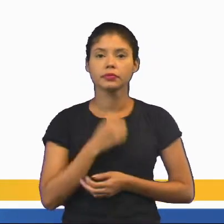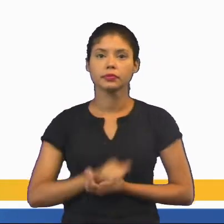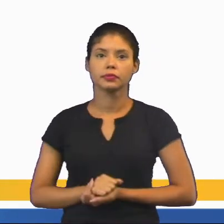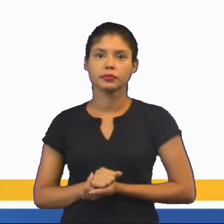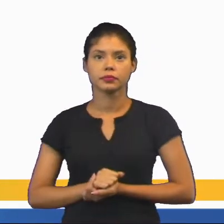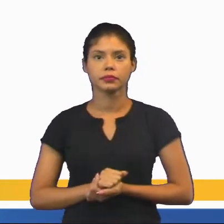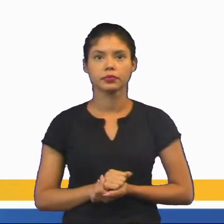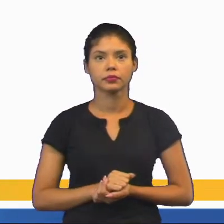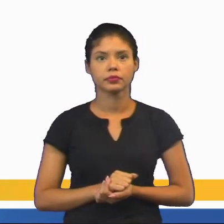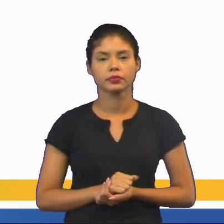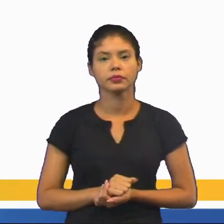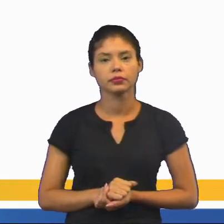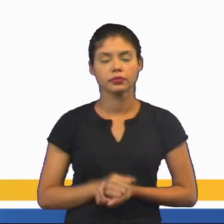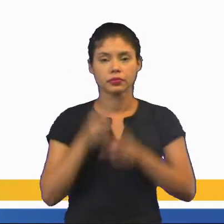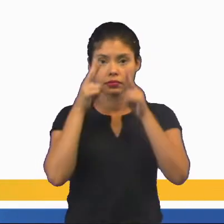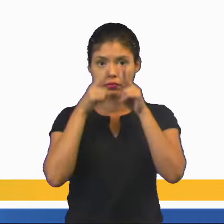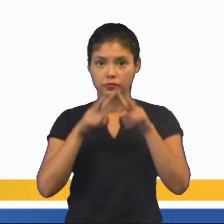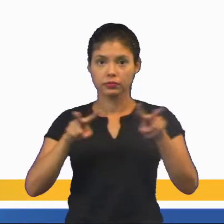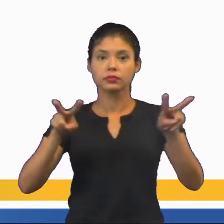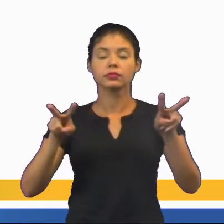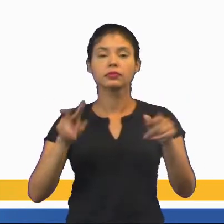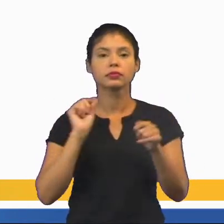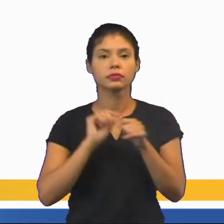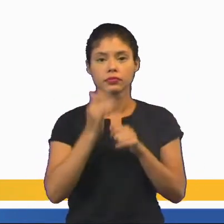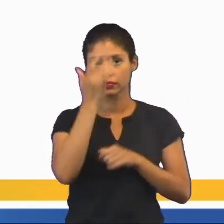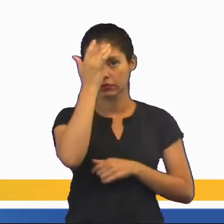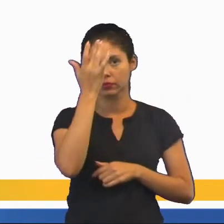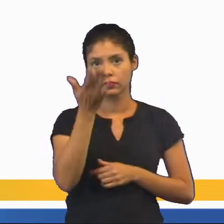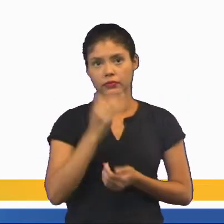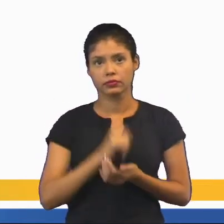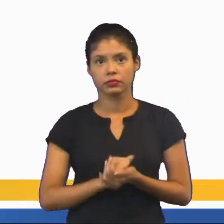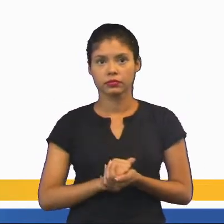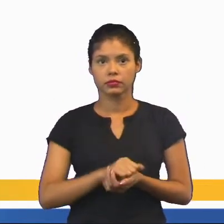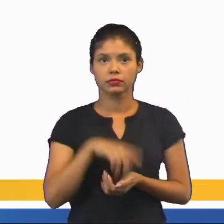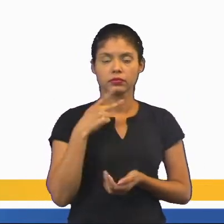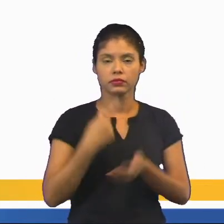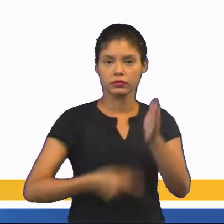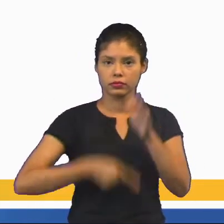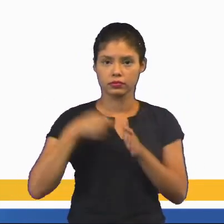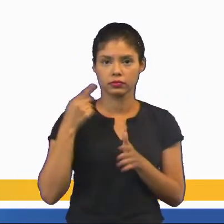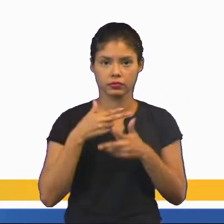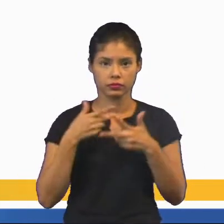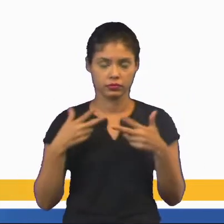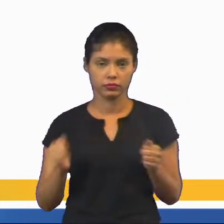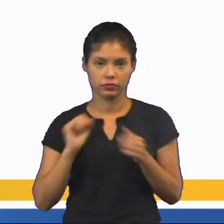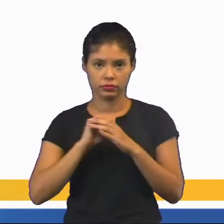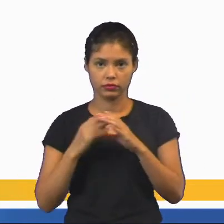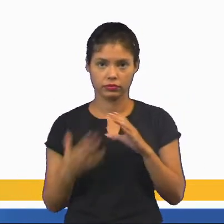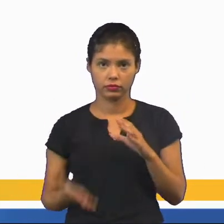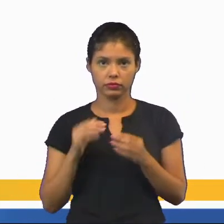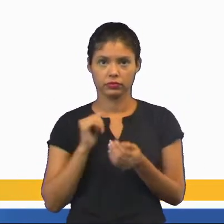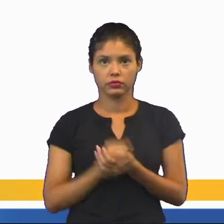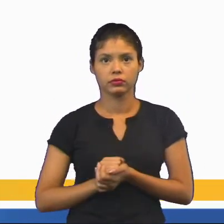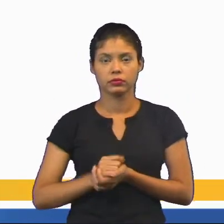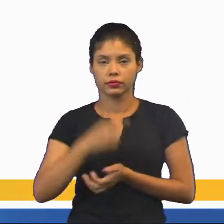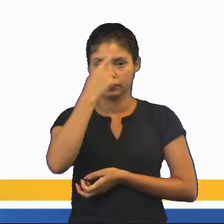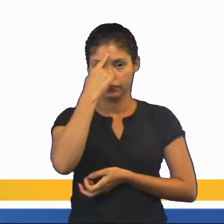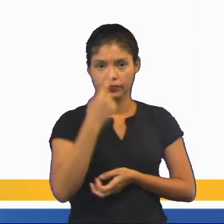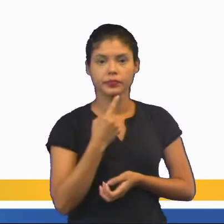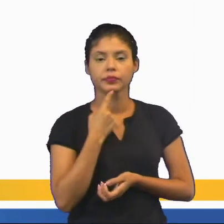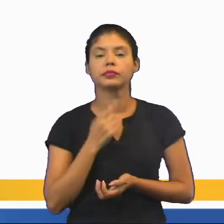turma? O que vocês visualizam aqui facilmente? Se eu perguntasse para você, me diga a primeira característica dessa